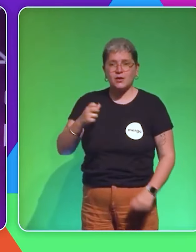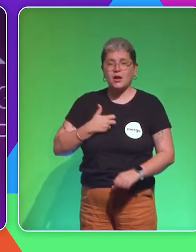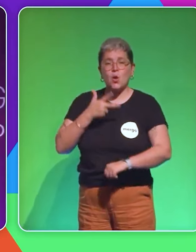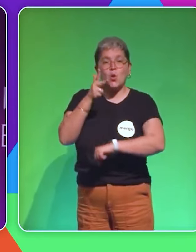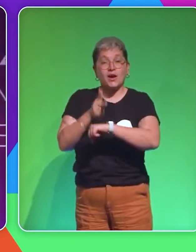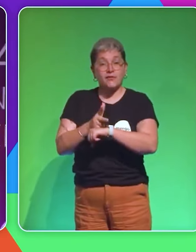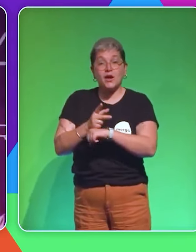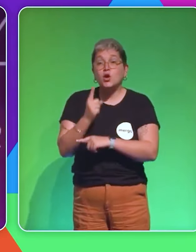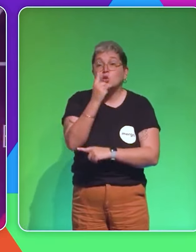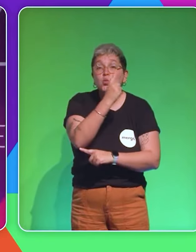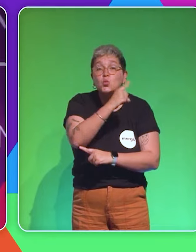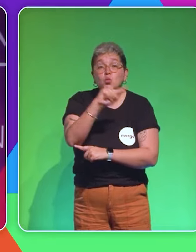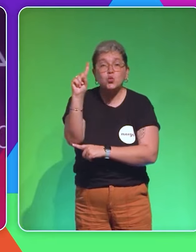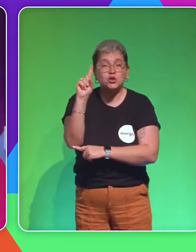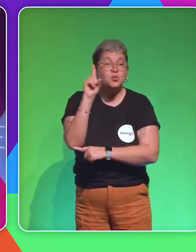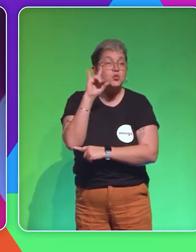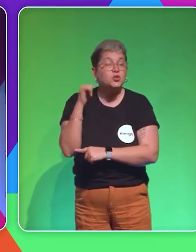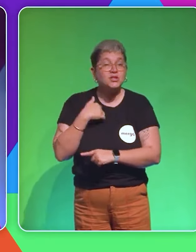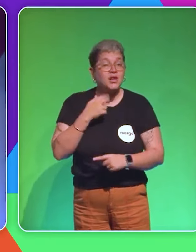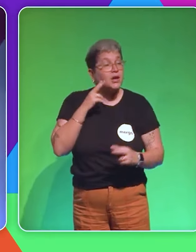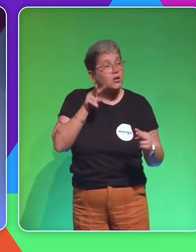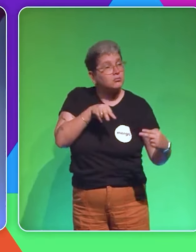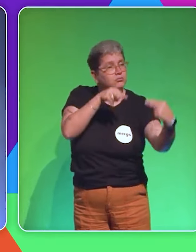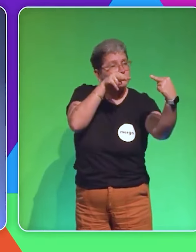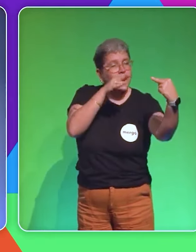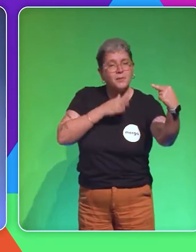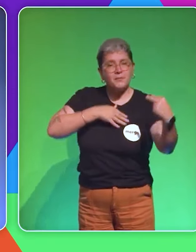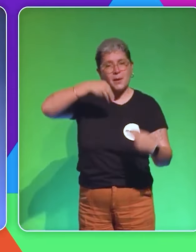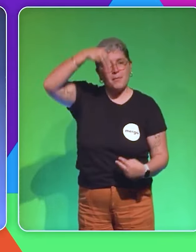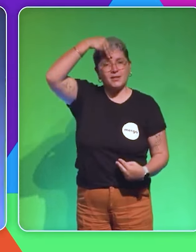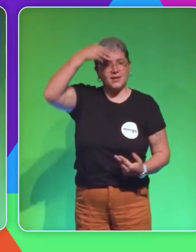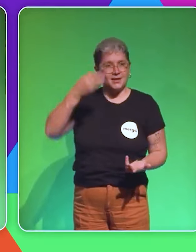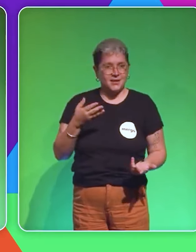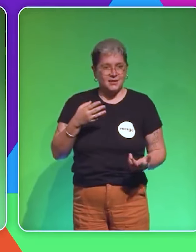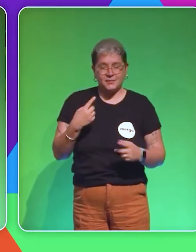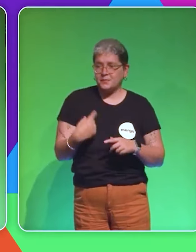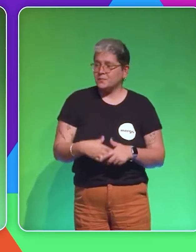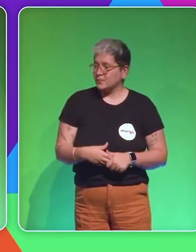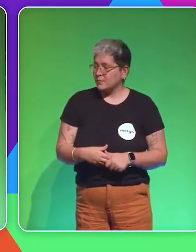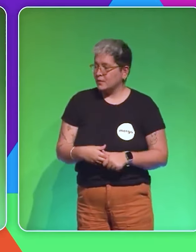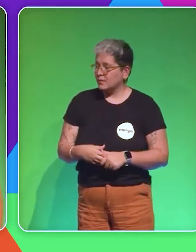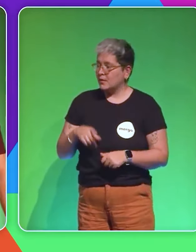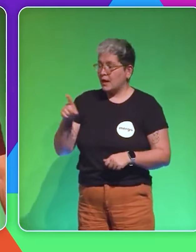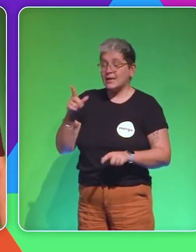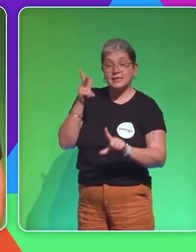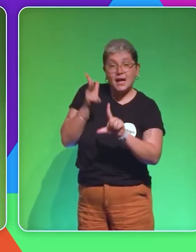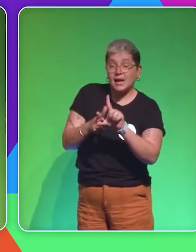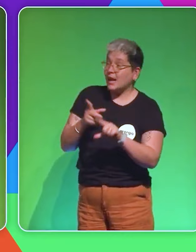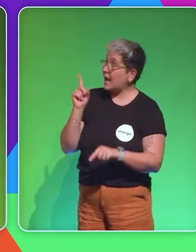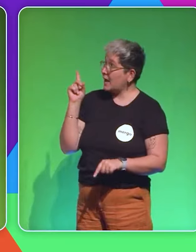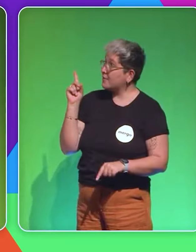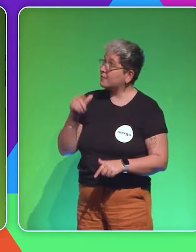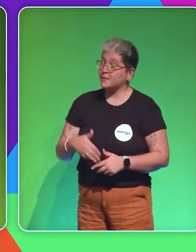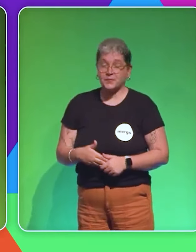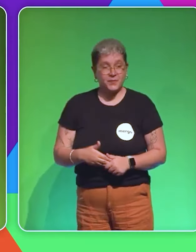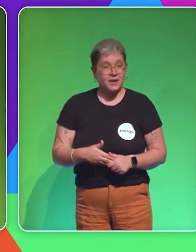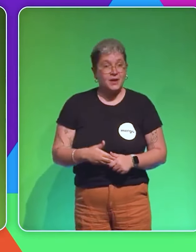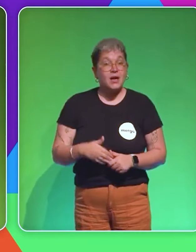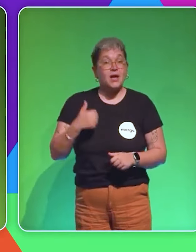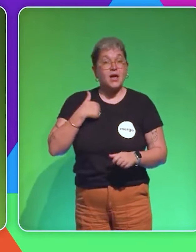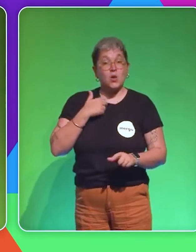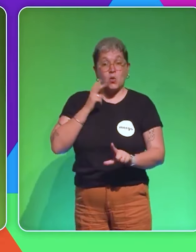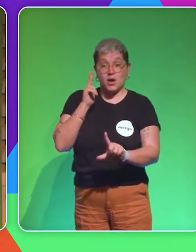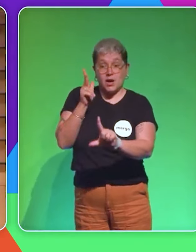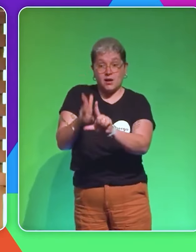eh eu lembro que eu sou que eu vi o vídeo no IBC a Live que tá ali eu gravei e Voltei pro